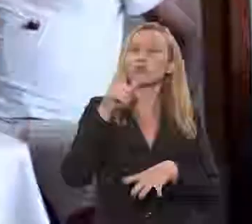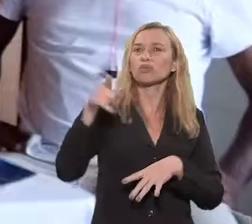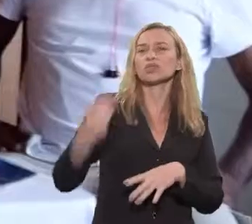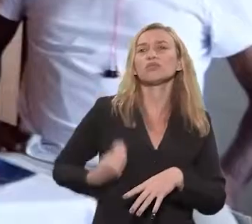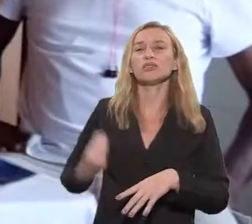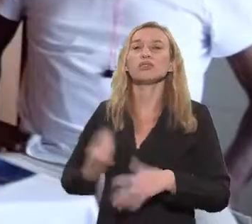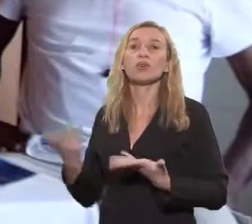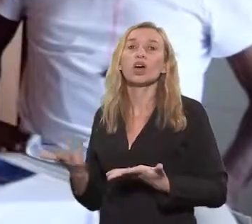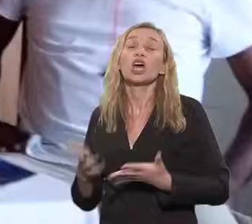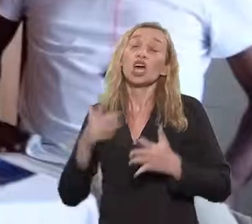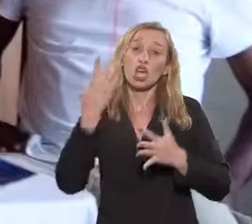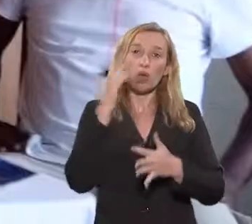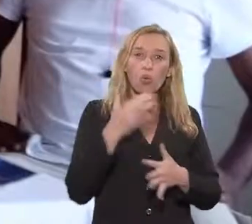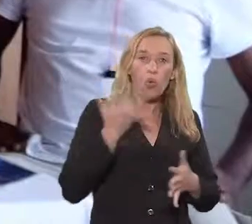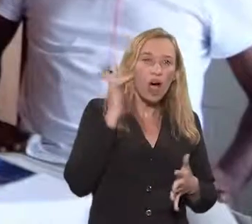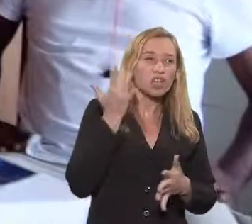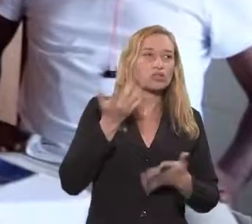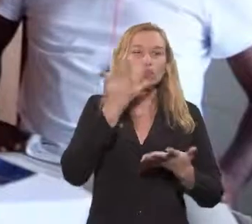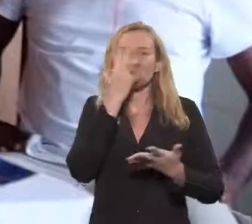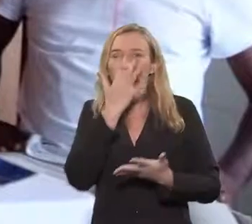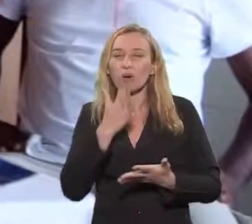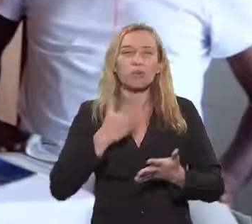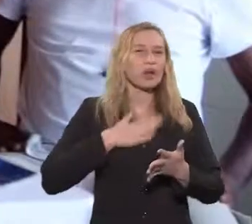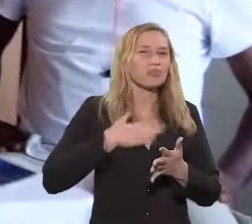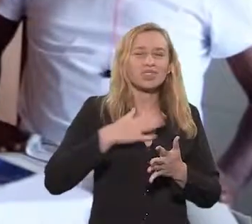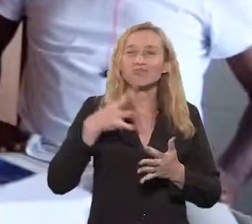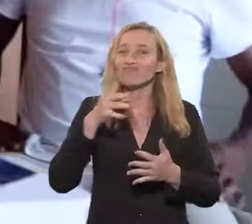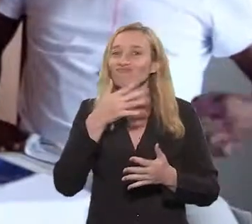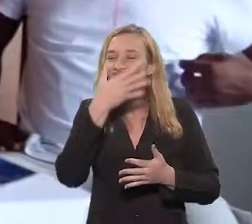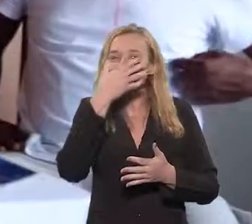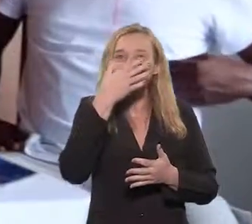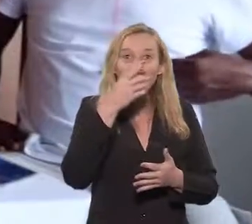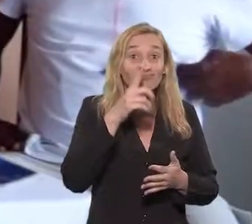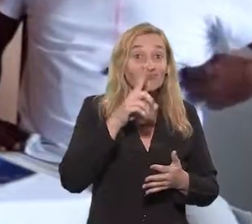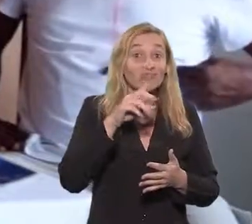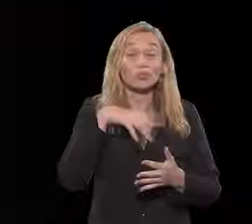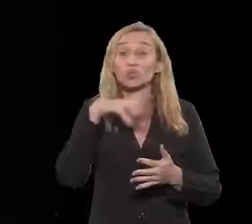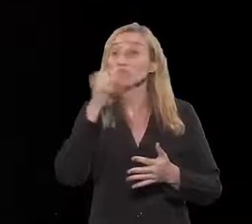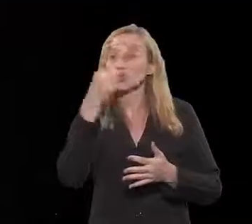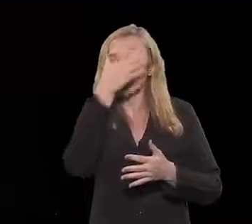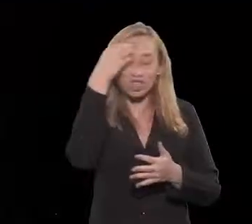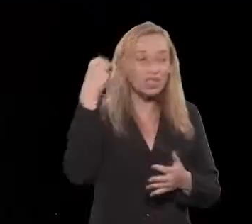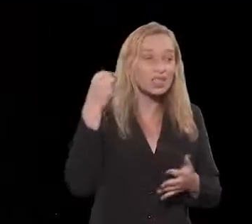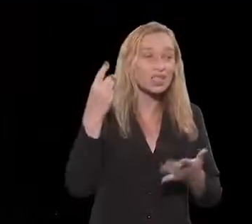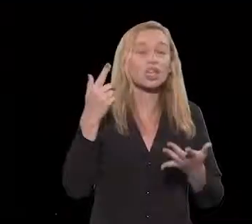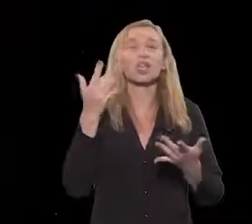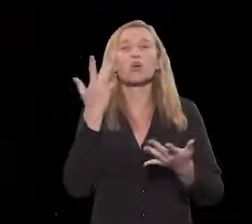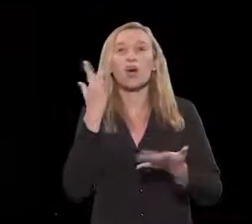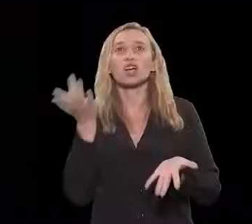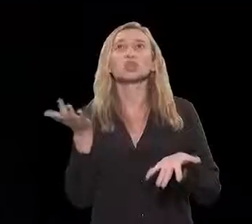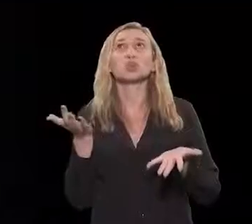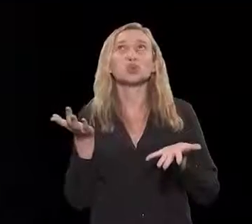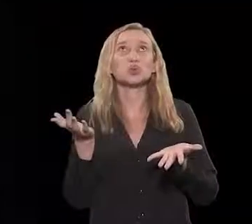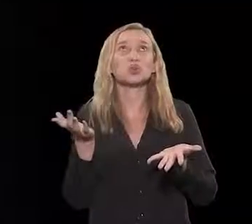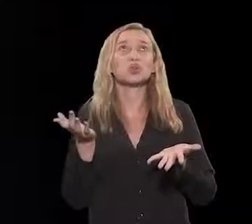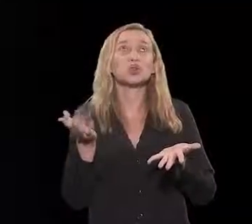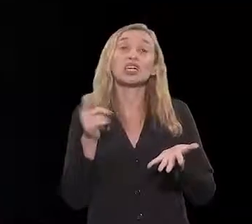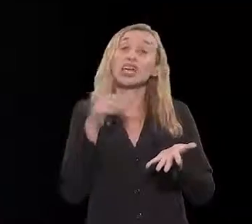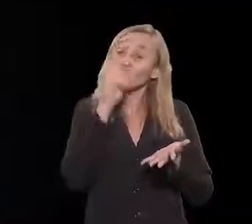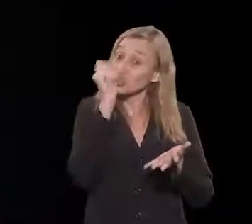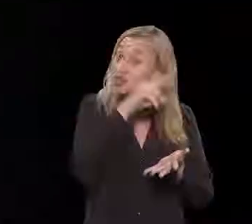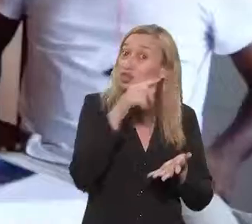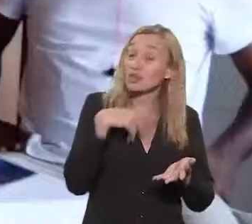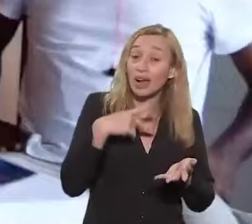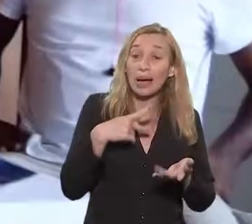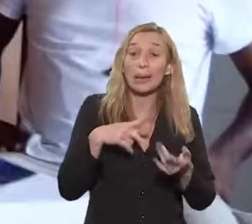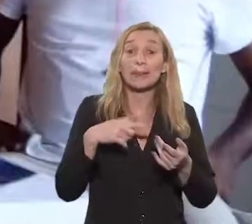viveu. Eu acho que um carnaval para mim que foi inesquecível, eu acho que foi mesmo, é difícil